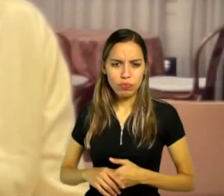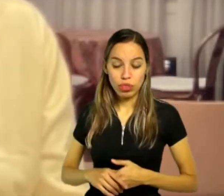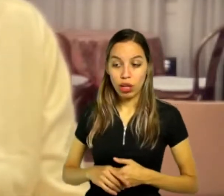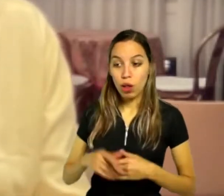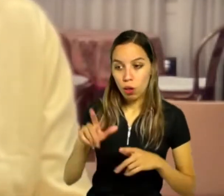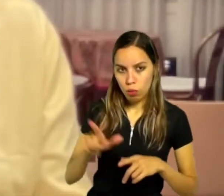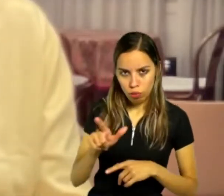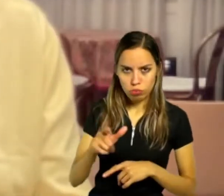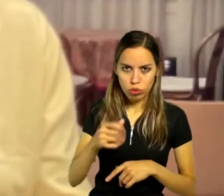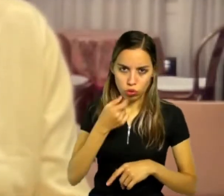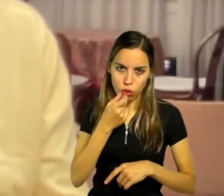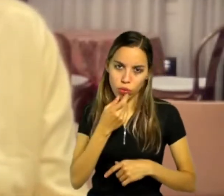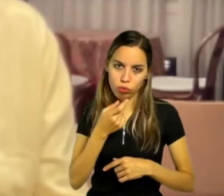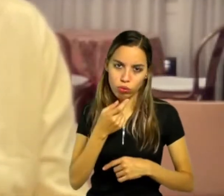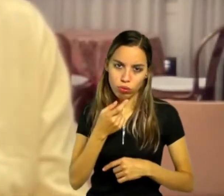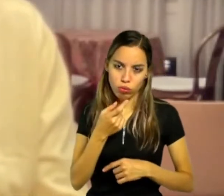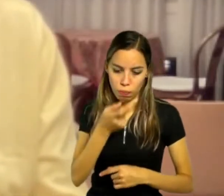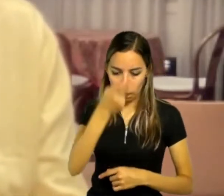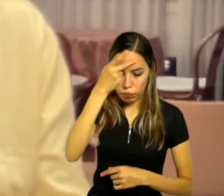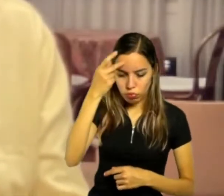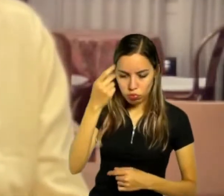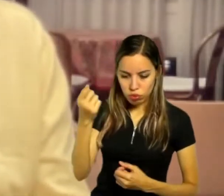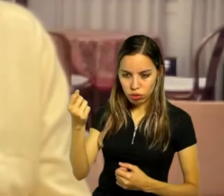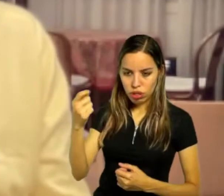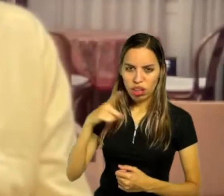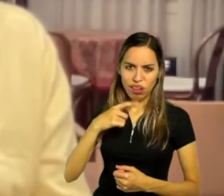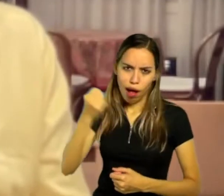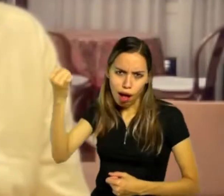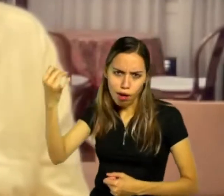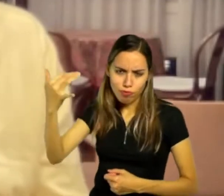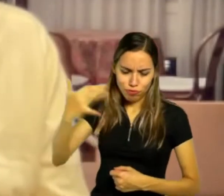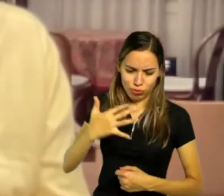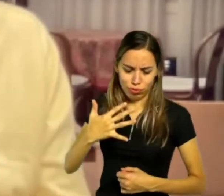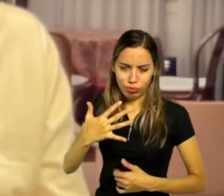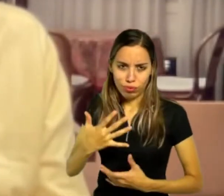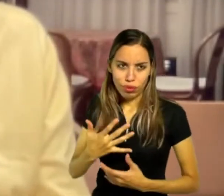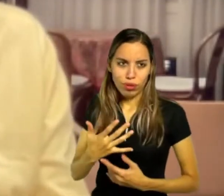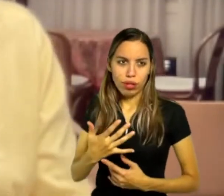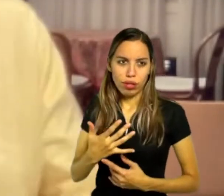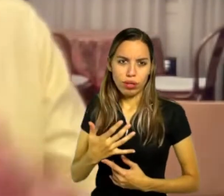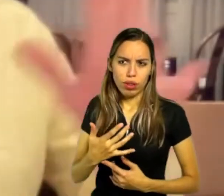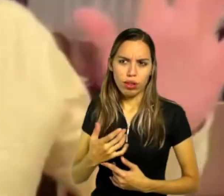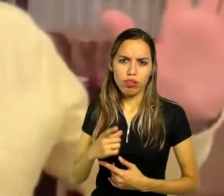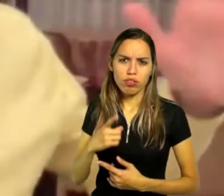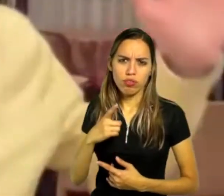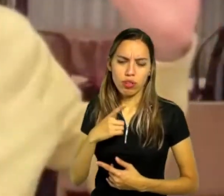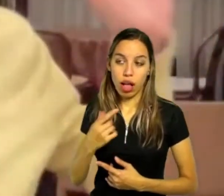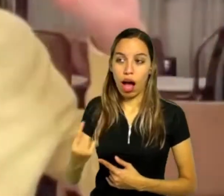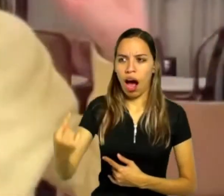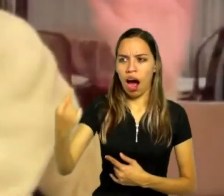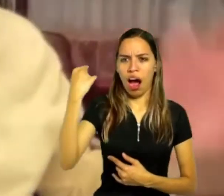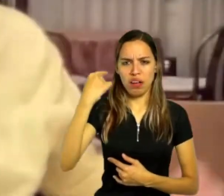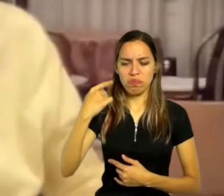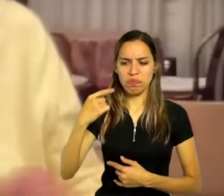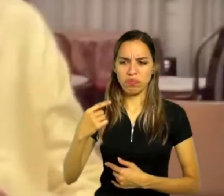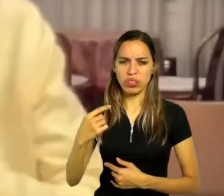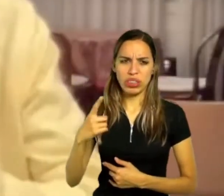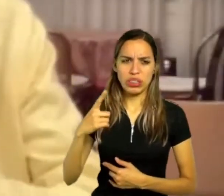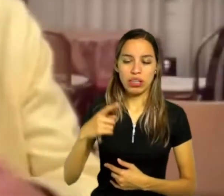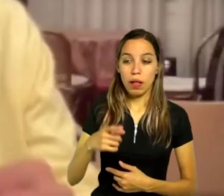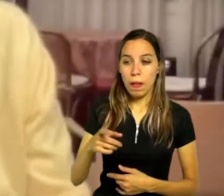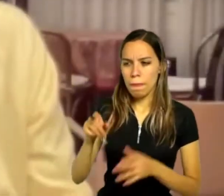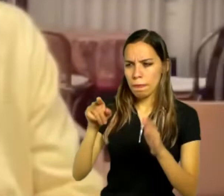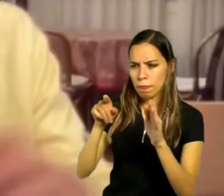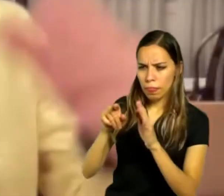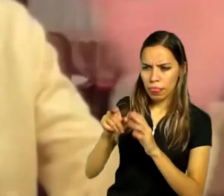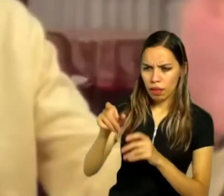mas as pessoas tinham um horror à quimioterapia, era um problema muito sério. Se falava em quimioterapia, dizia, pelo amor de Deus, eu estou de